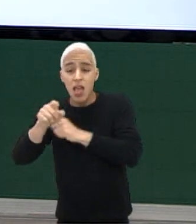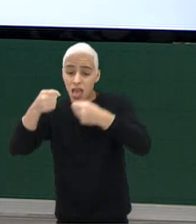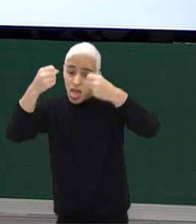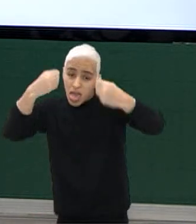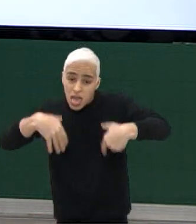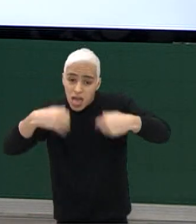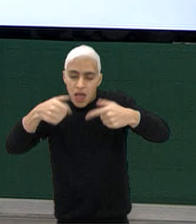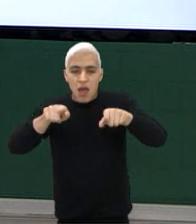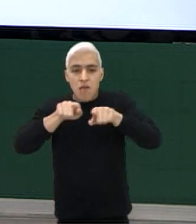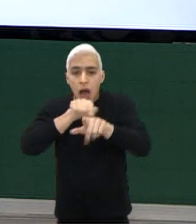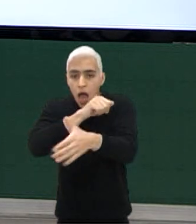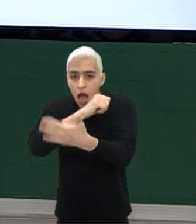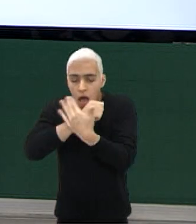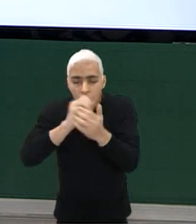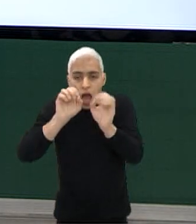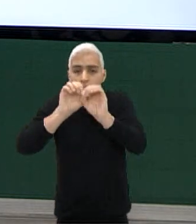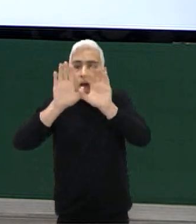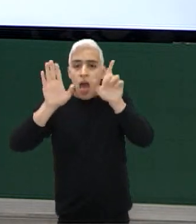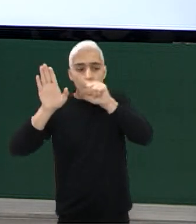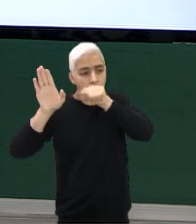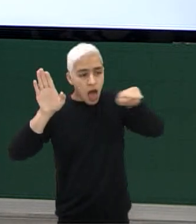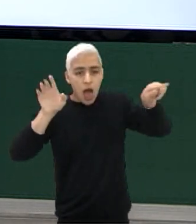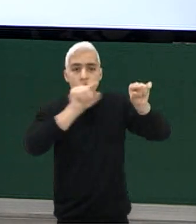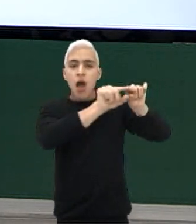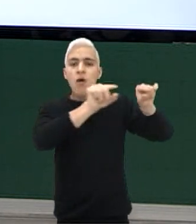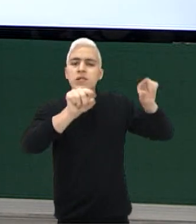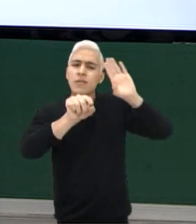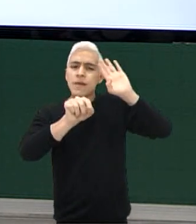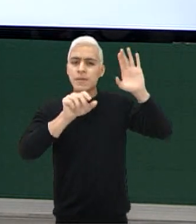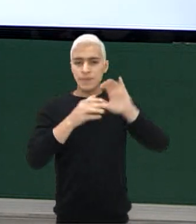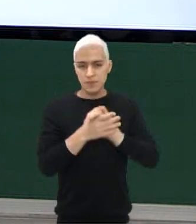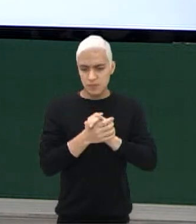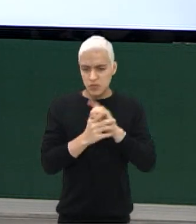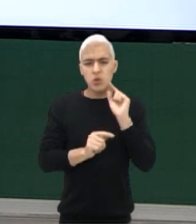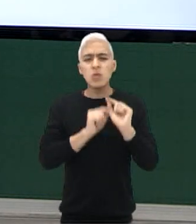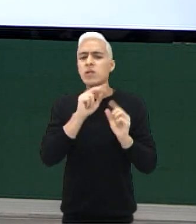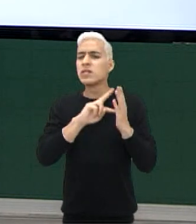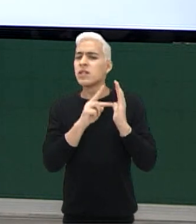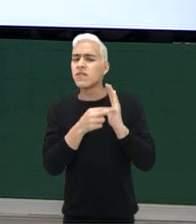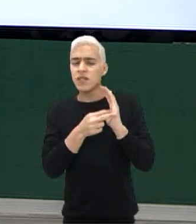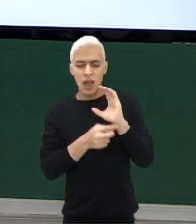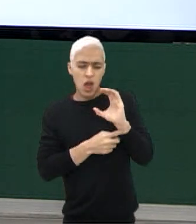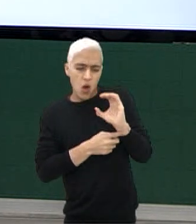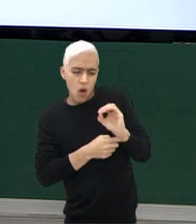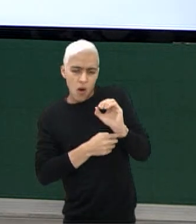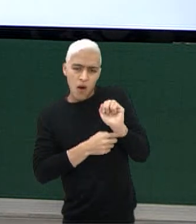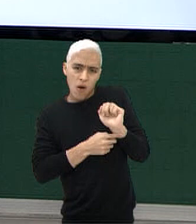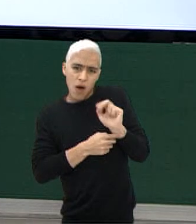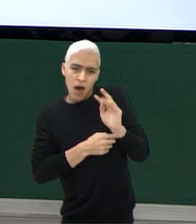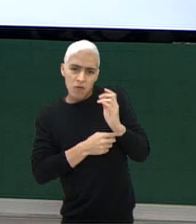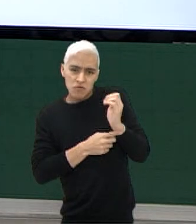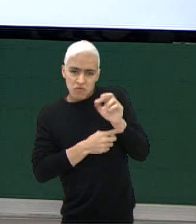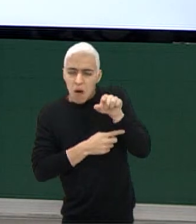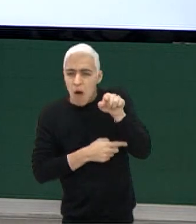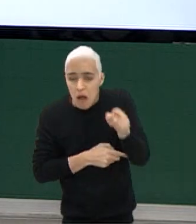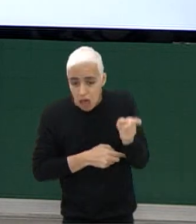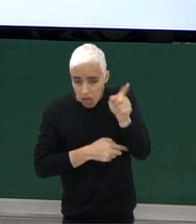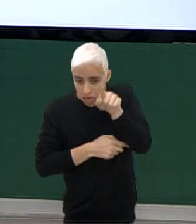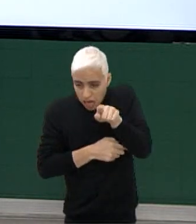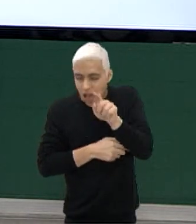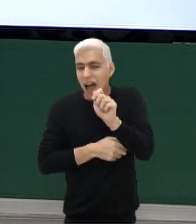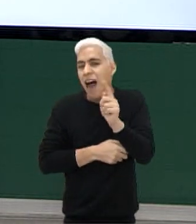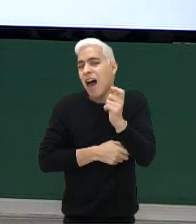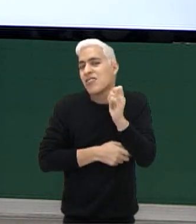um esclarecimento da oração principal. O que é ser coautor dos sentidos? É agir no